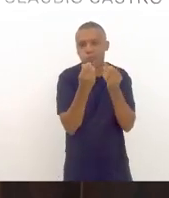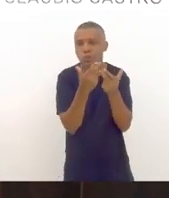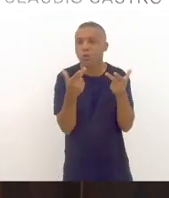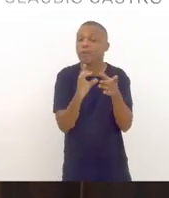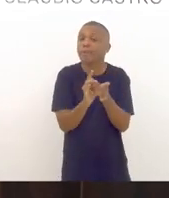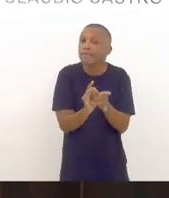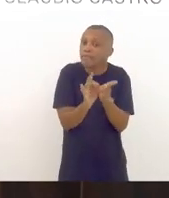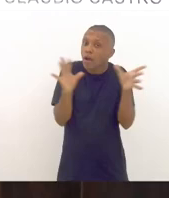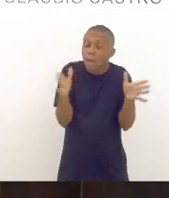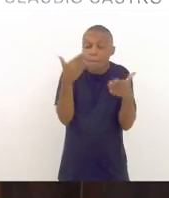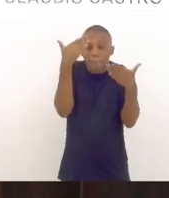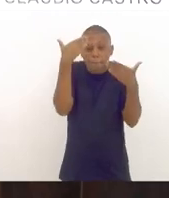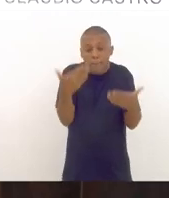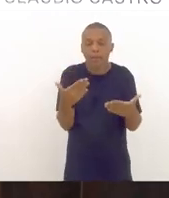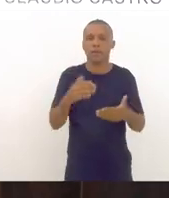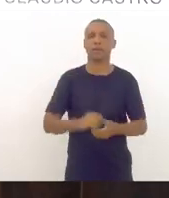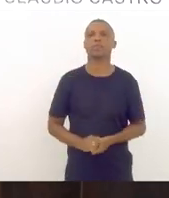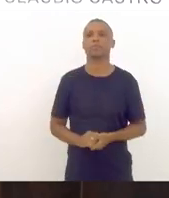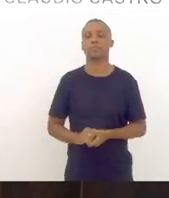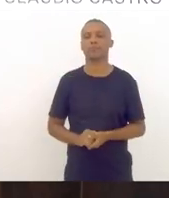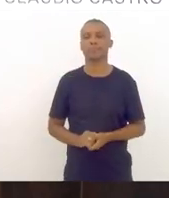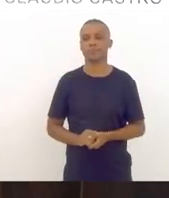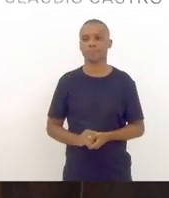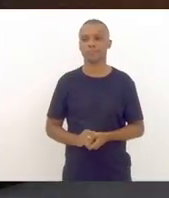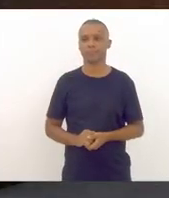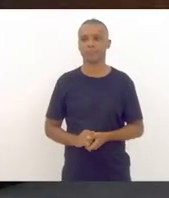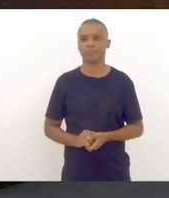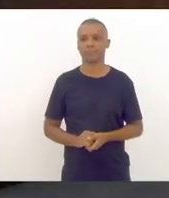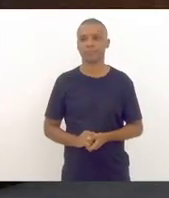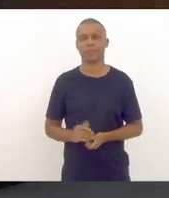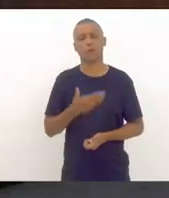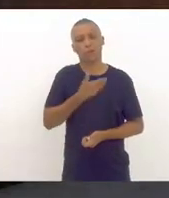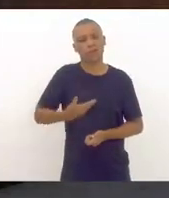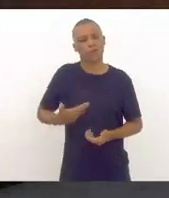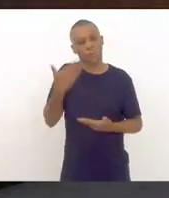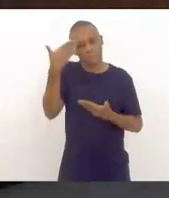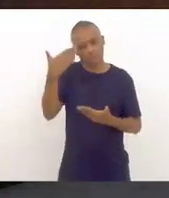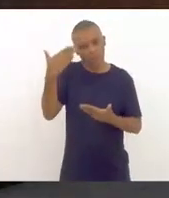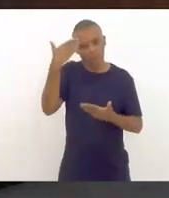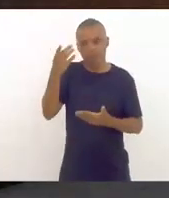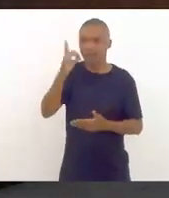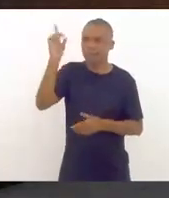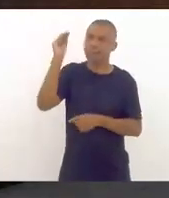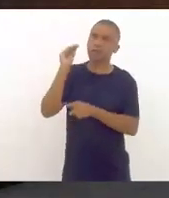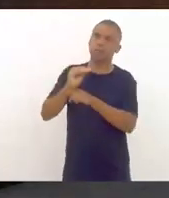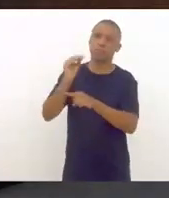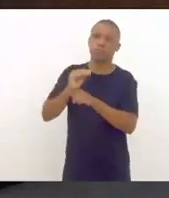tá? Obrigado. Governador, obrigado. Fica com Deus.